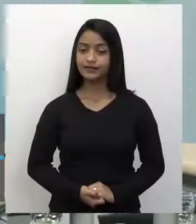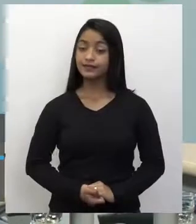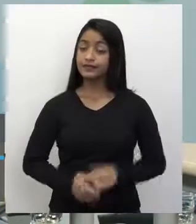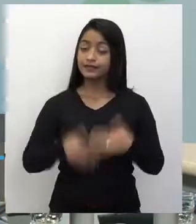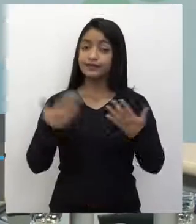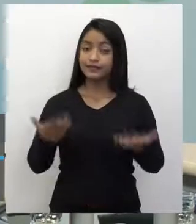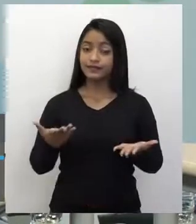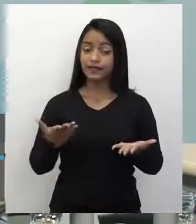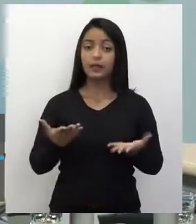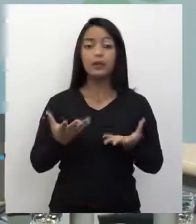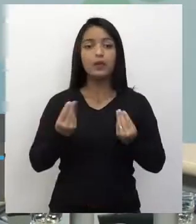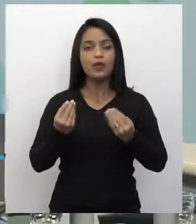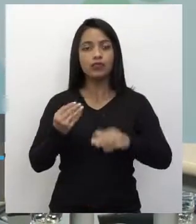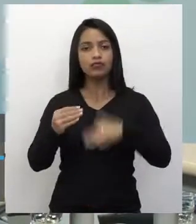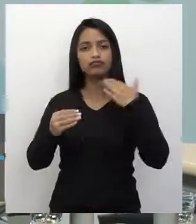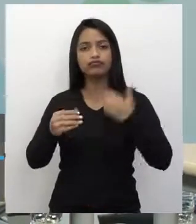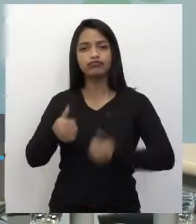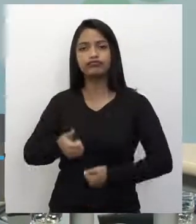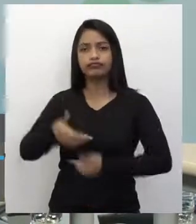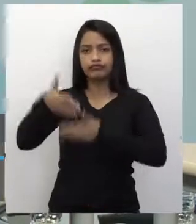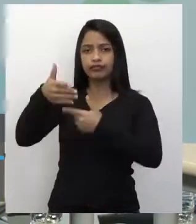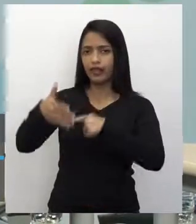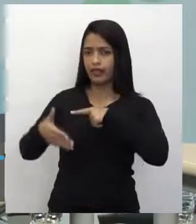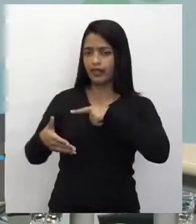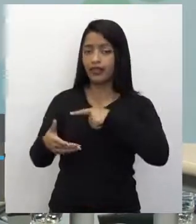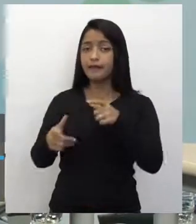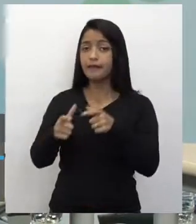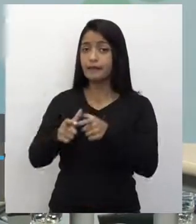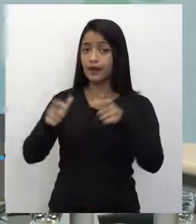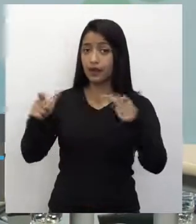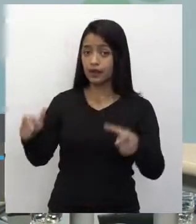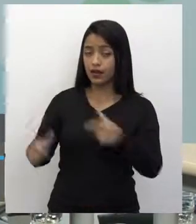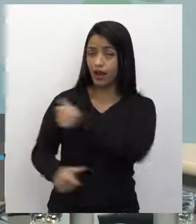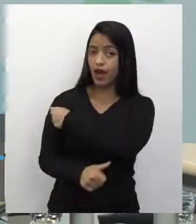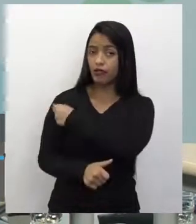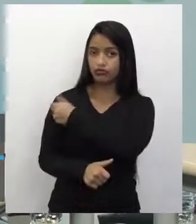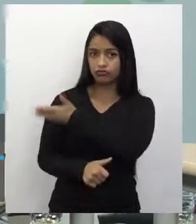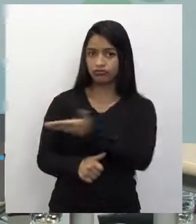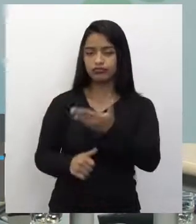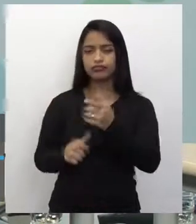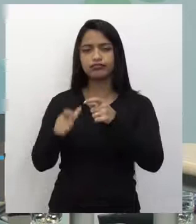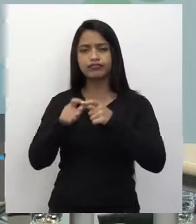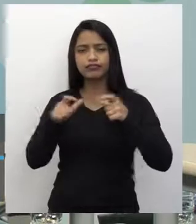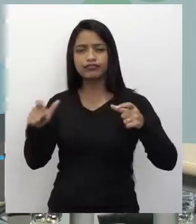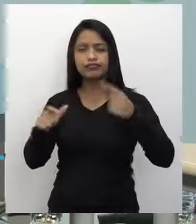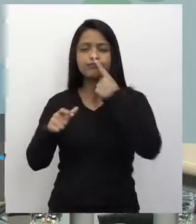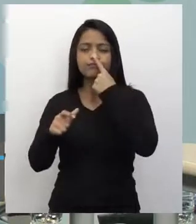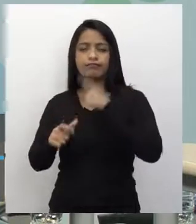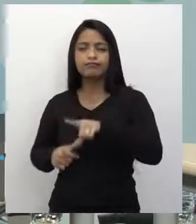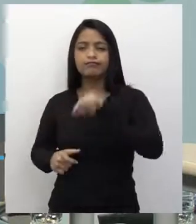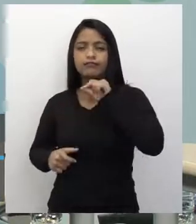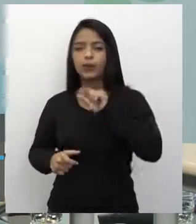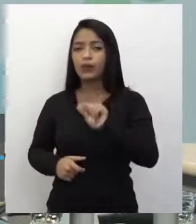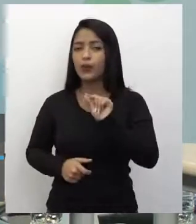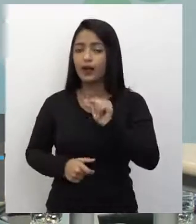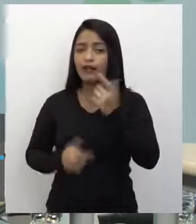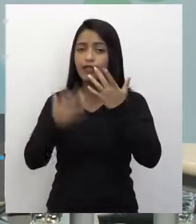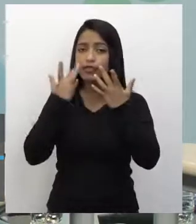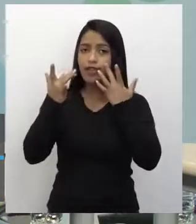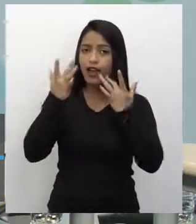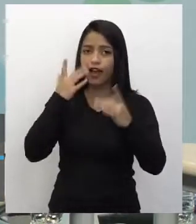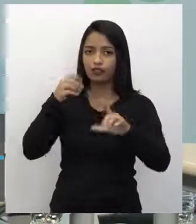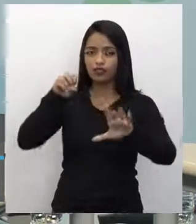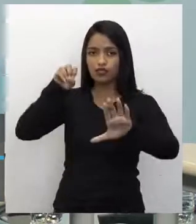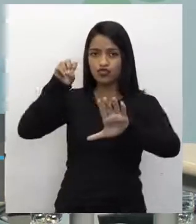Olha só, professora Fernanda, bastante interação. A grande maioria dos alunos preferiram, né, gostaram mais do Teatro de Sombras, ou